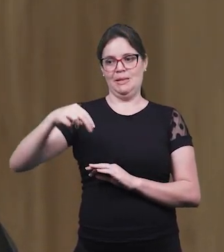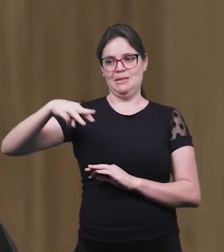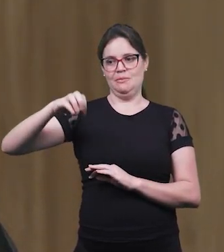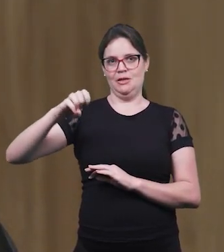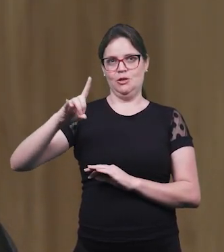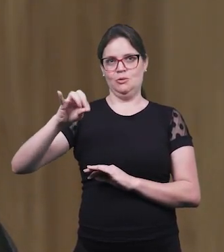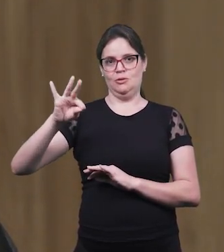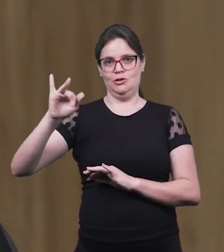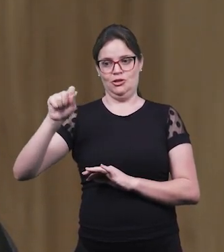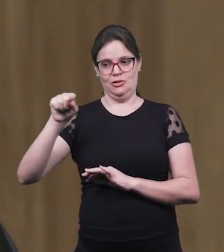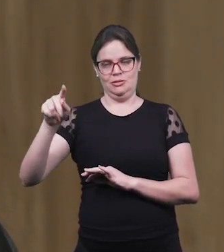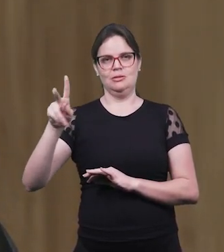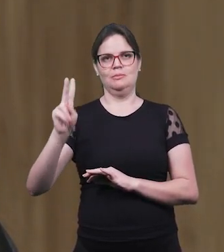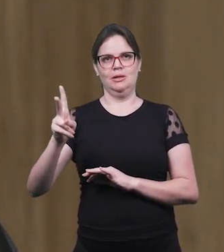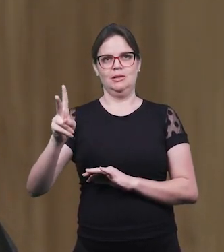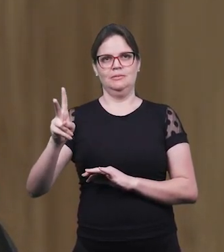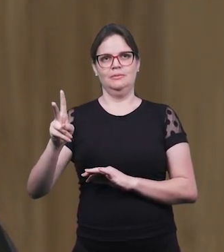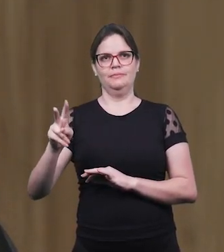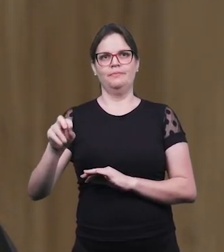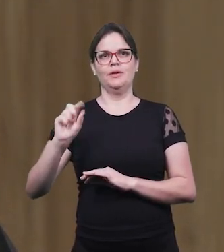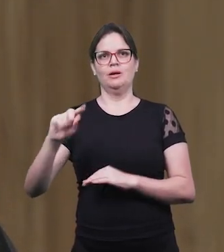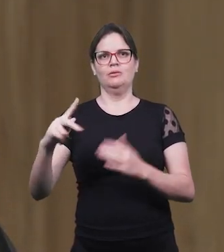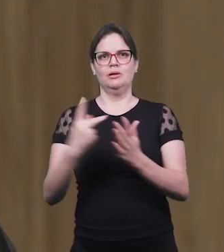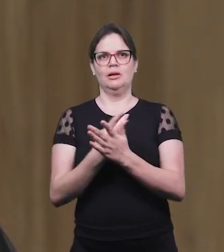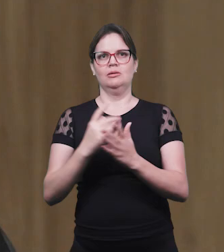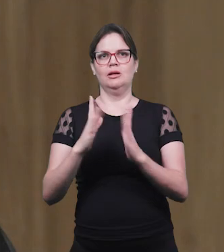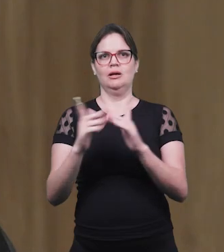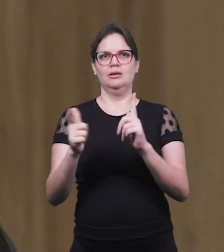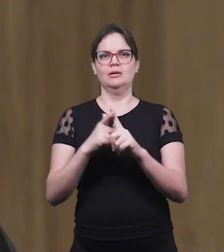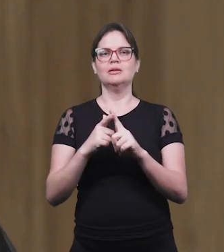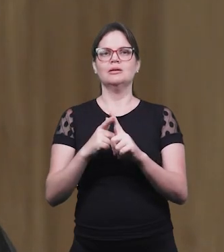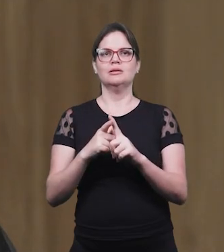nós, ela recebeu uma visita da igreja